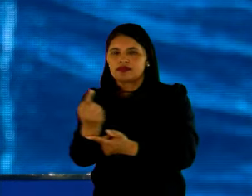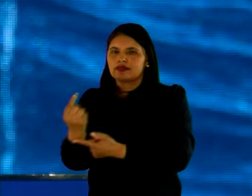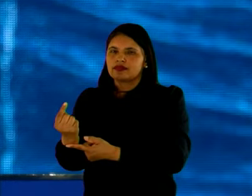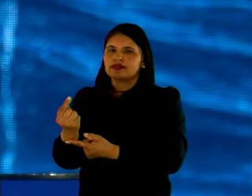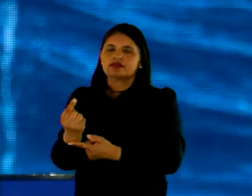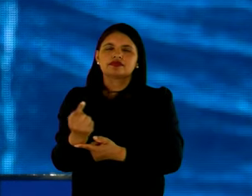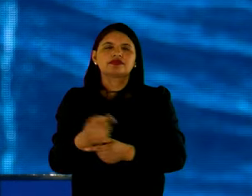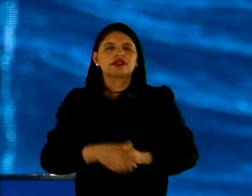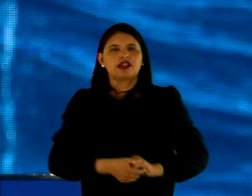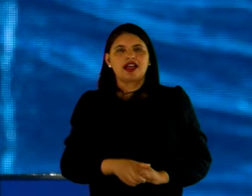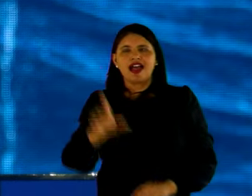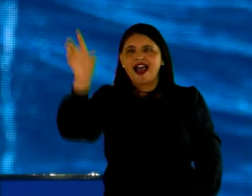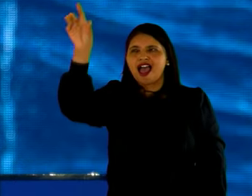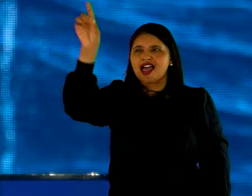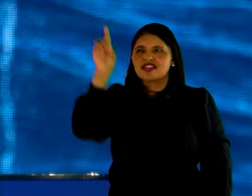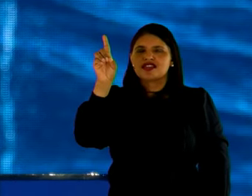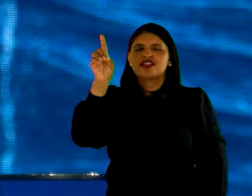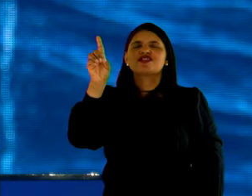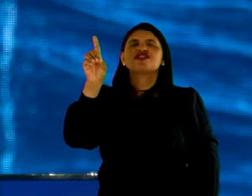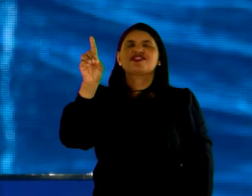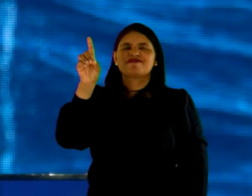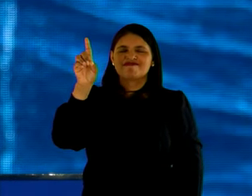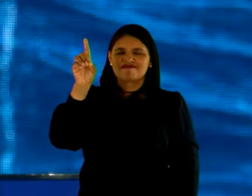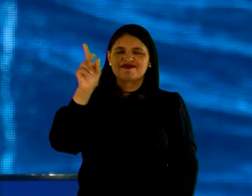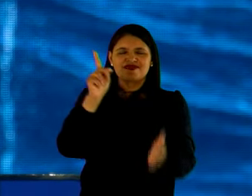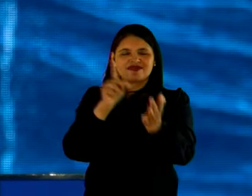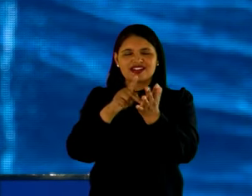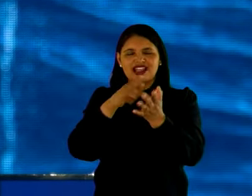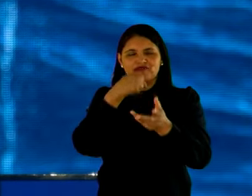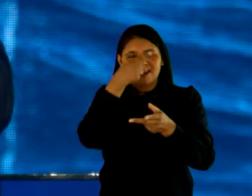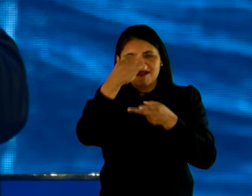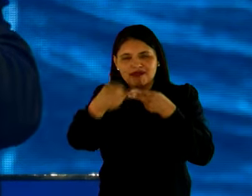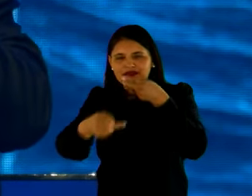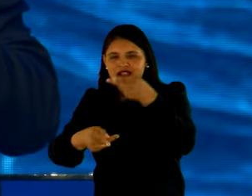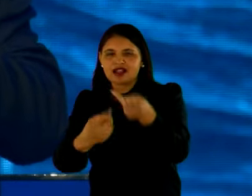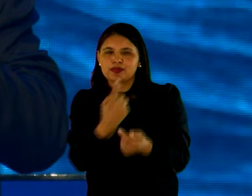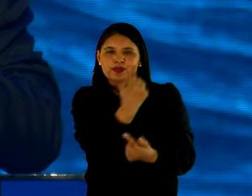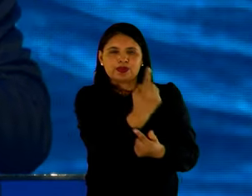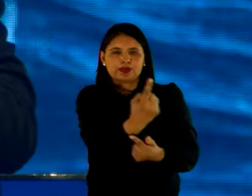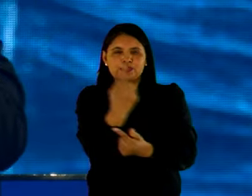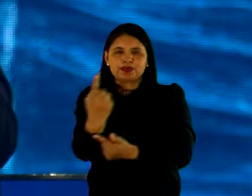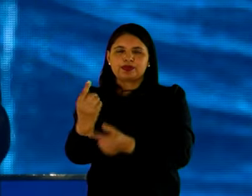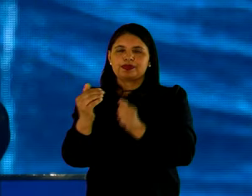Certamente Deus falará com você. Amém. Amém.